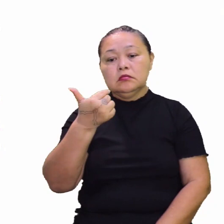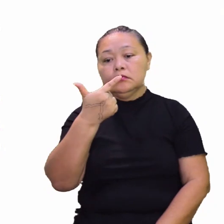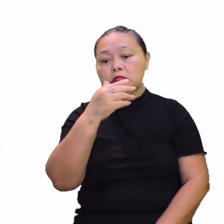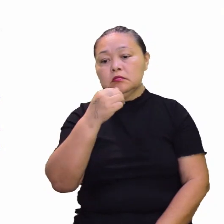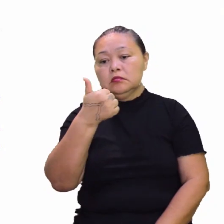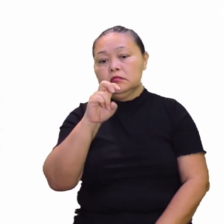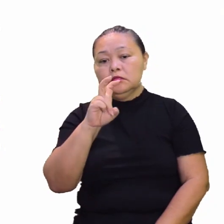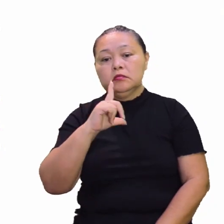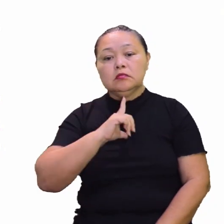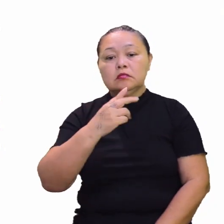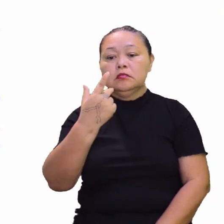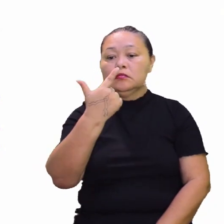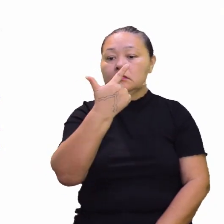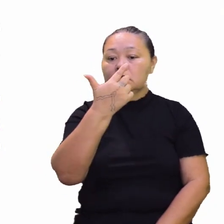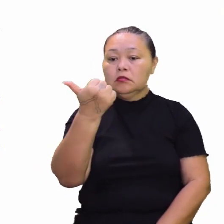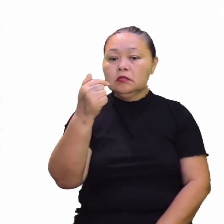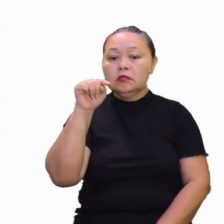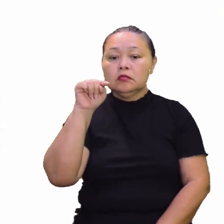2015,